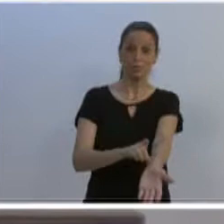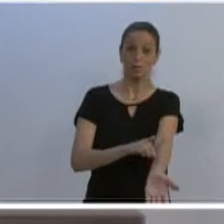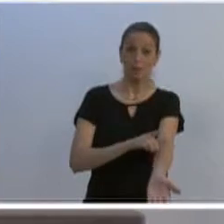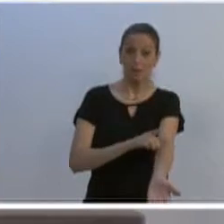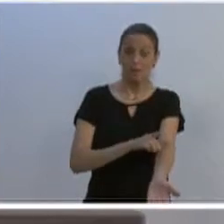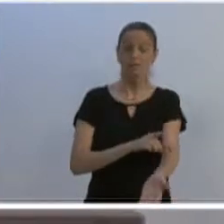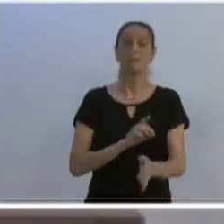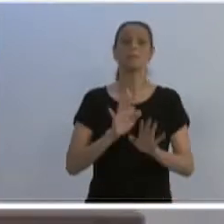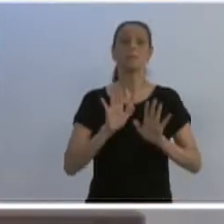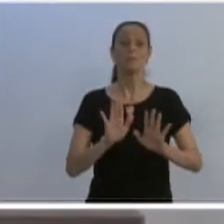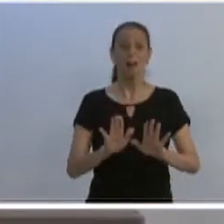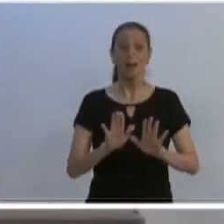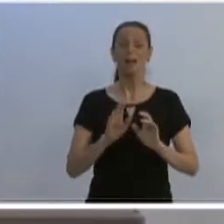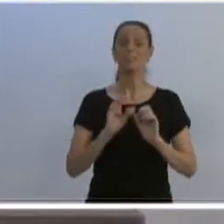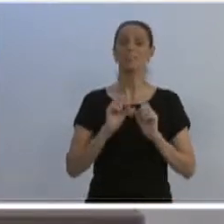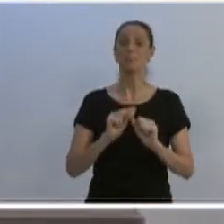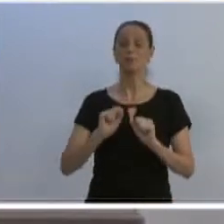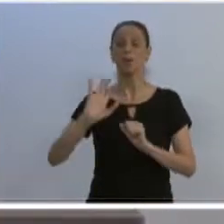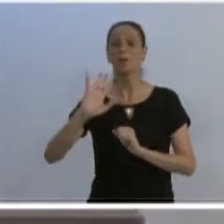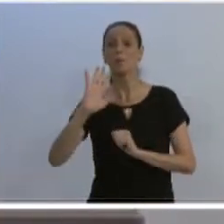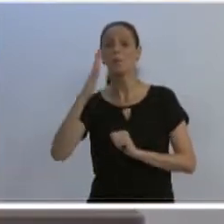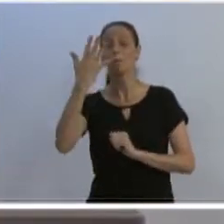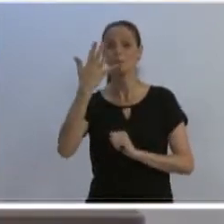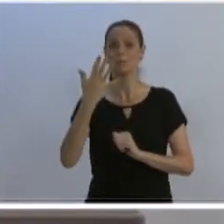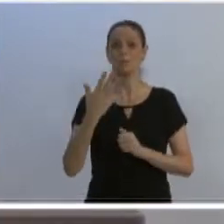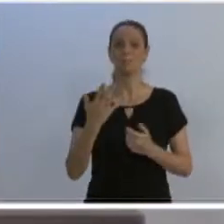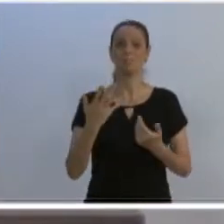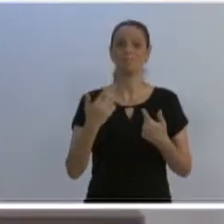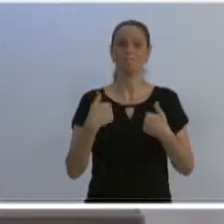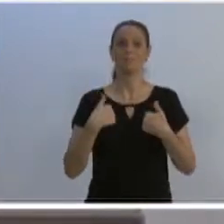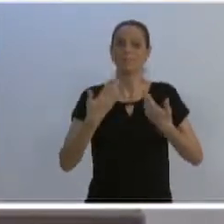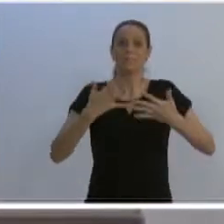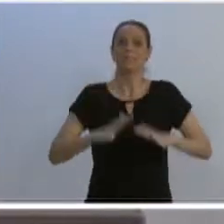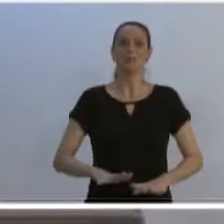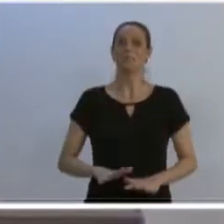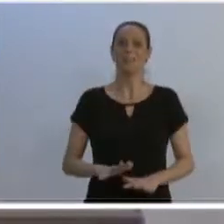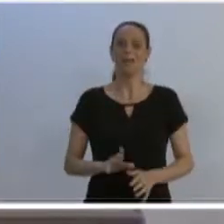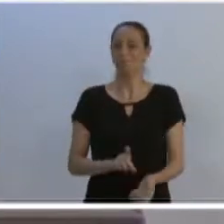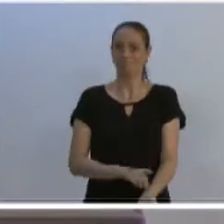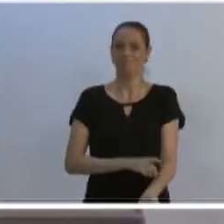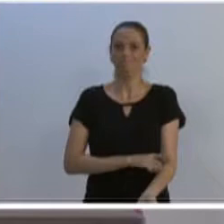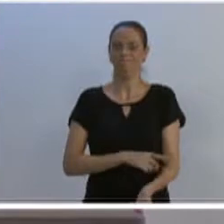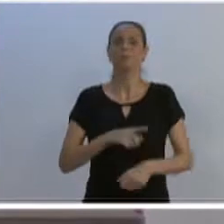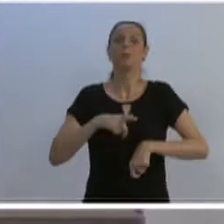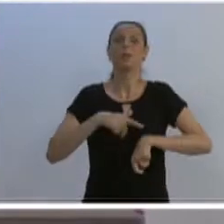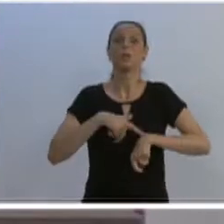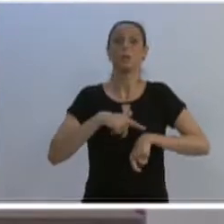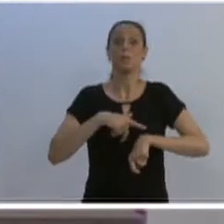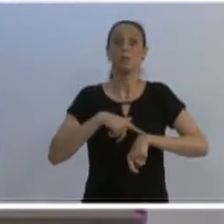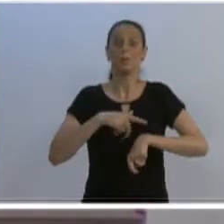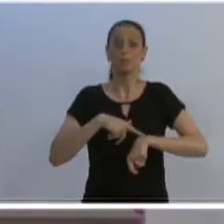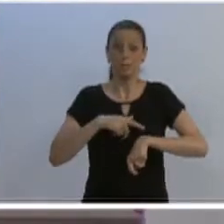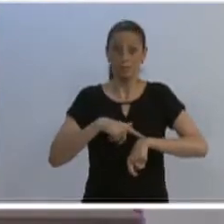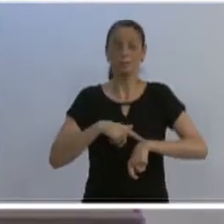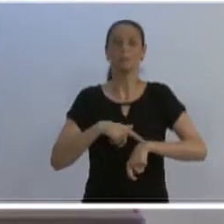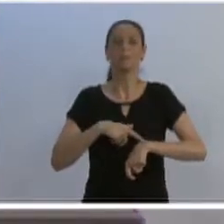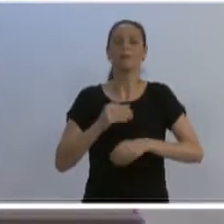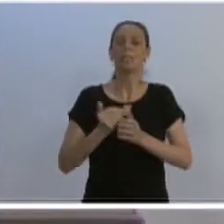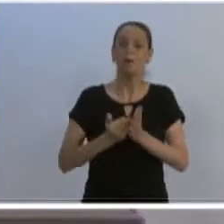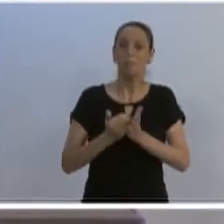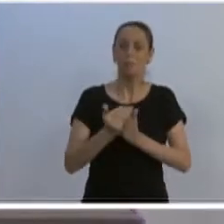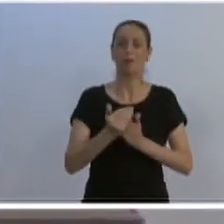alguns momentos tendo resistência com relação ao tratamento, principalmente no momento em que há